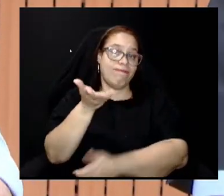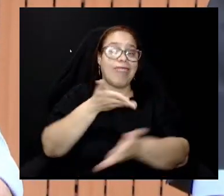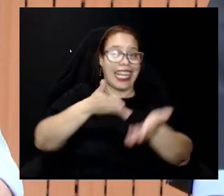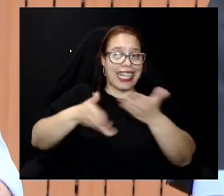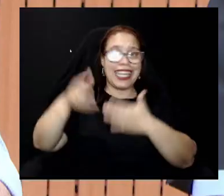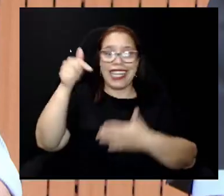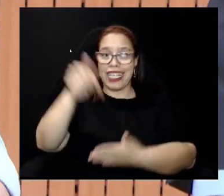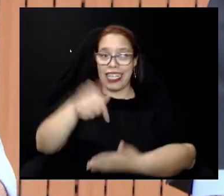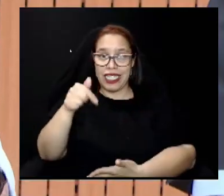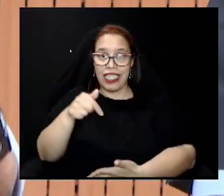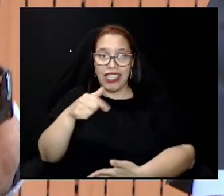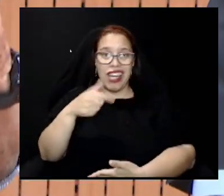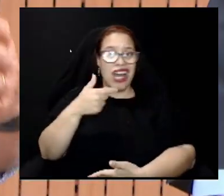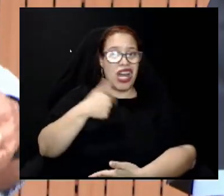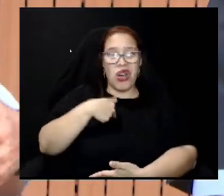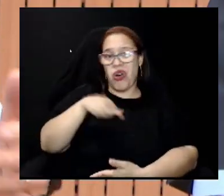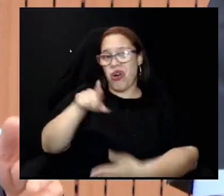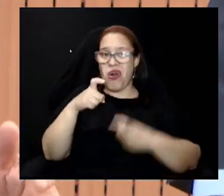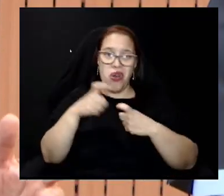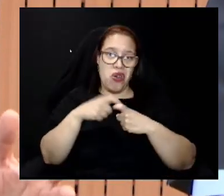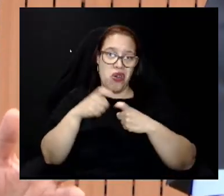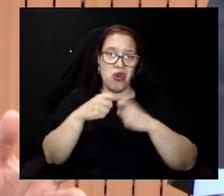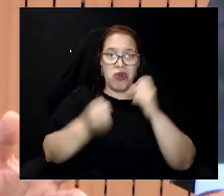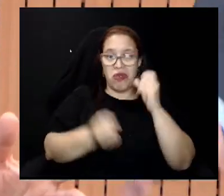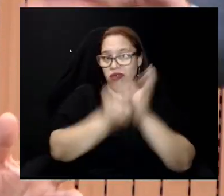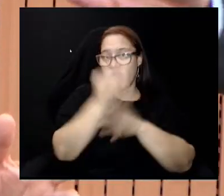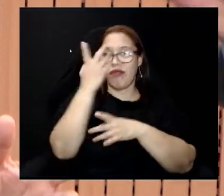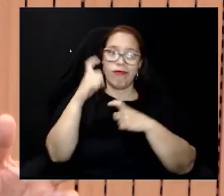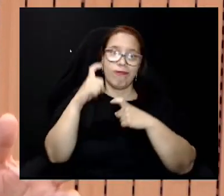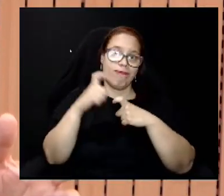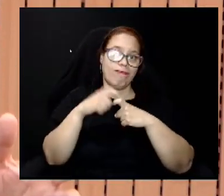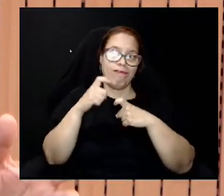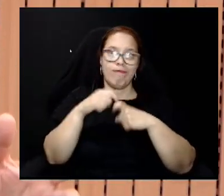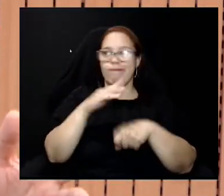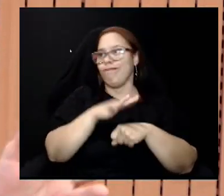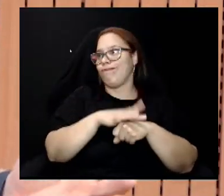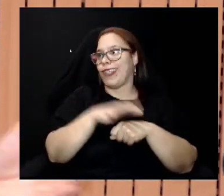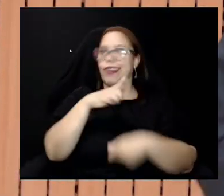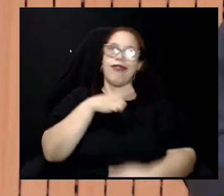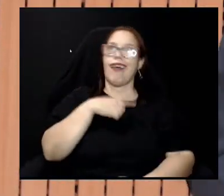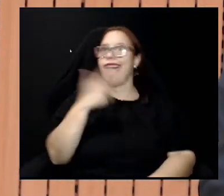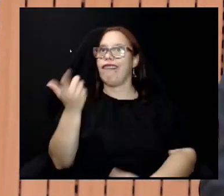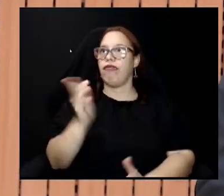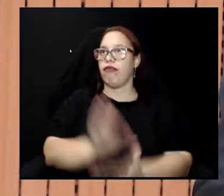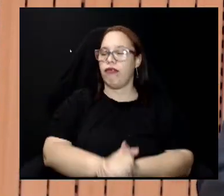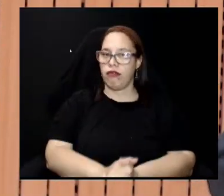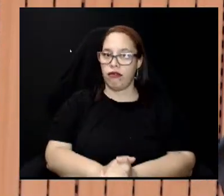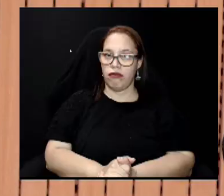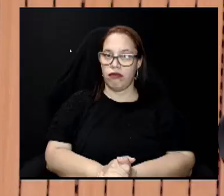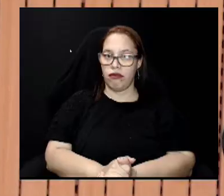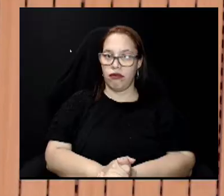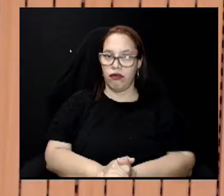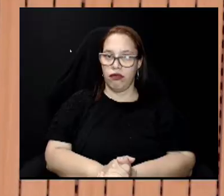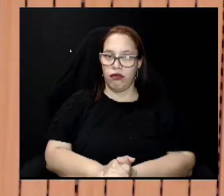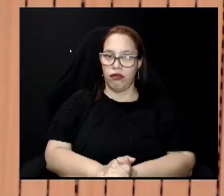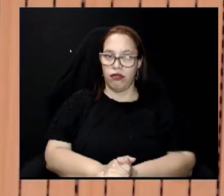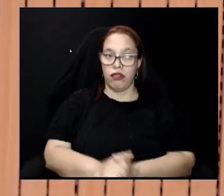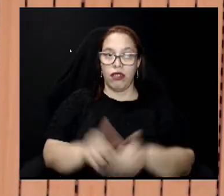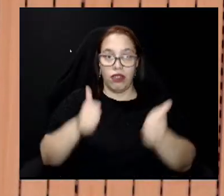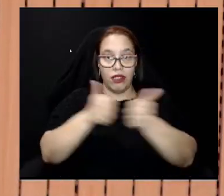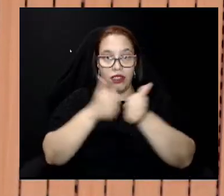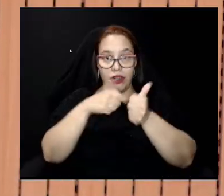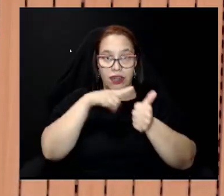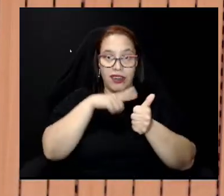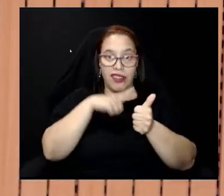Eu não vou ao médico, porque vai que eu descubra que eu tenho alguma coisa. Né? A gente tá, do lado da gente tem pessoas que falam, não